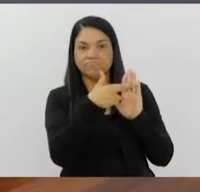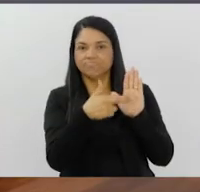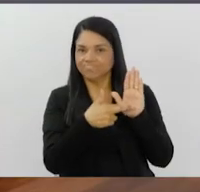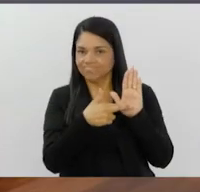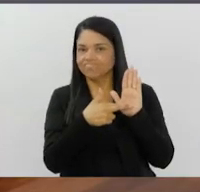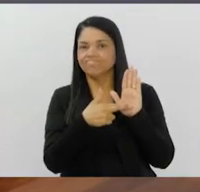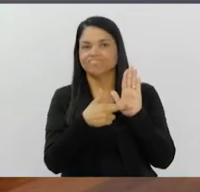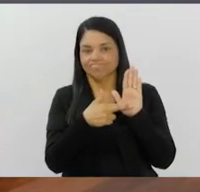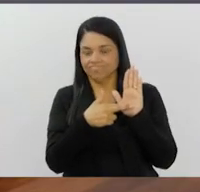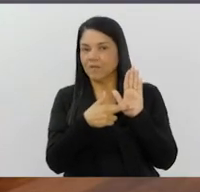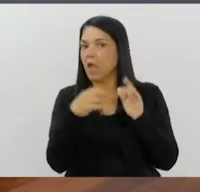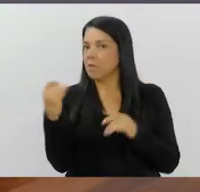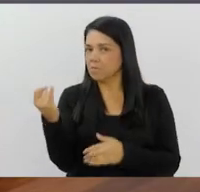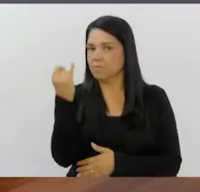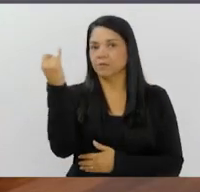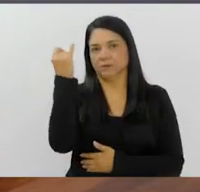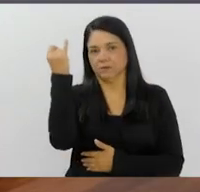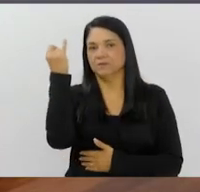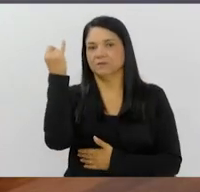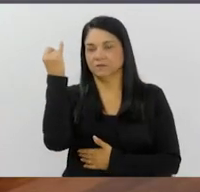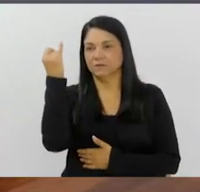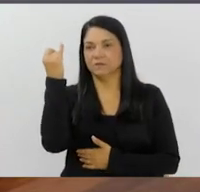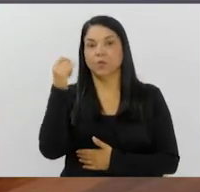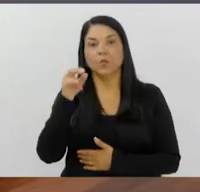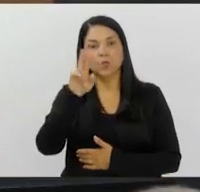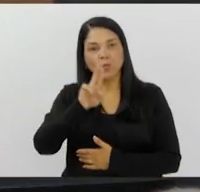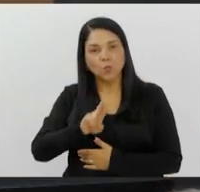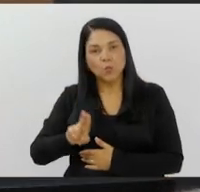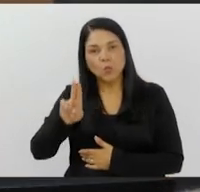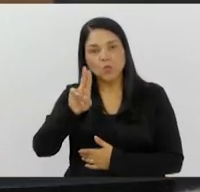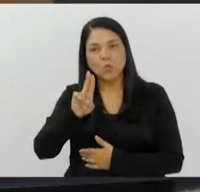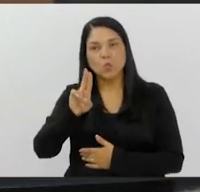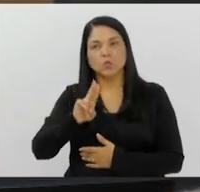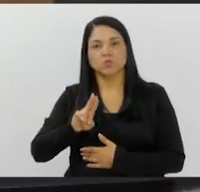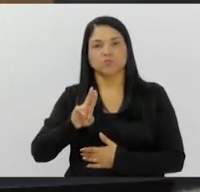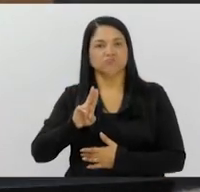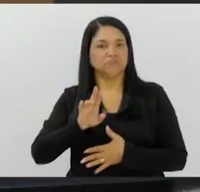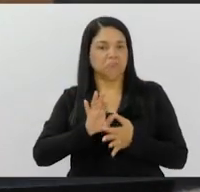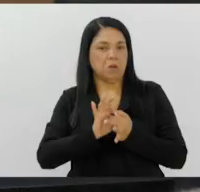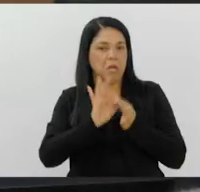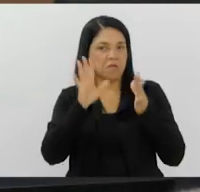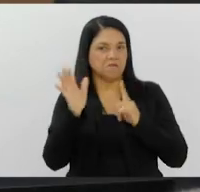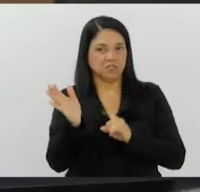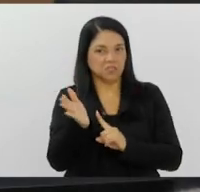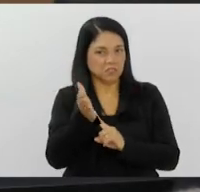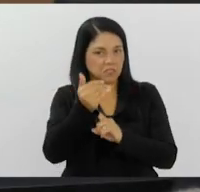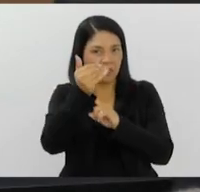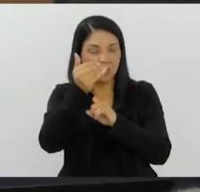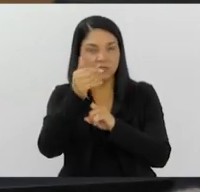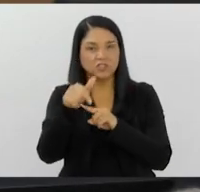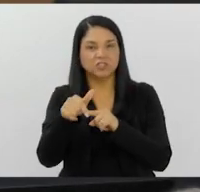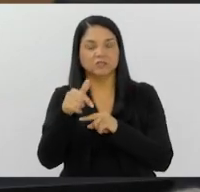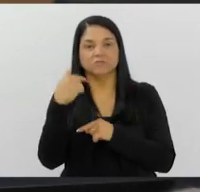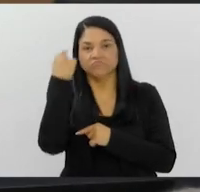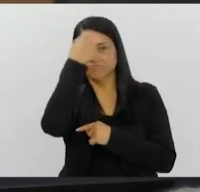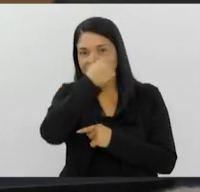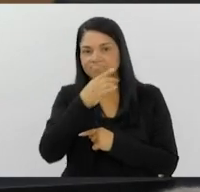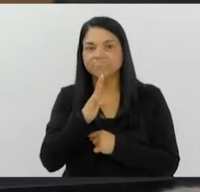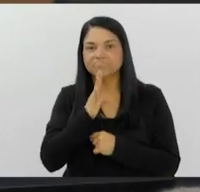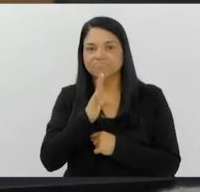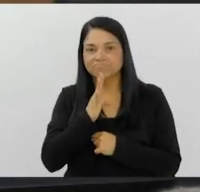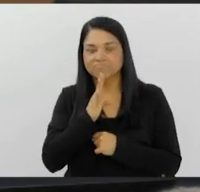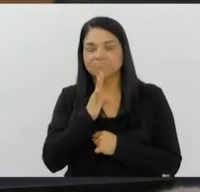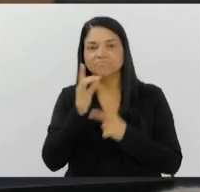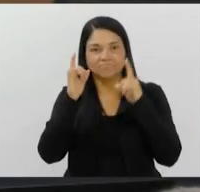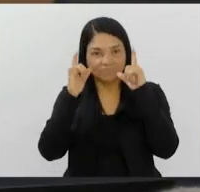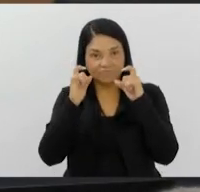extremamente importante porque que o uso indiscriminado da tecnologia de reconhecimento facial ele pode levar a